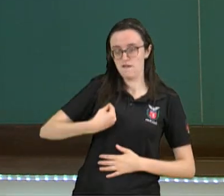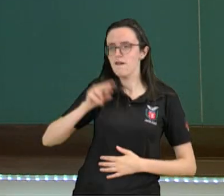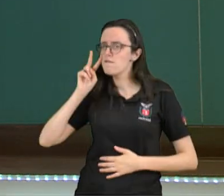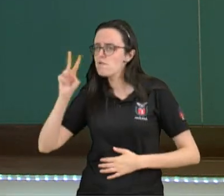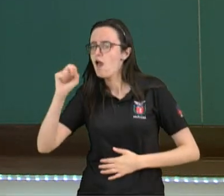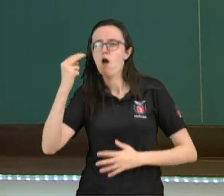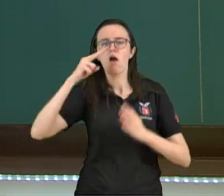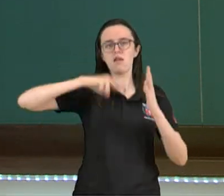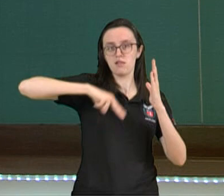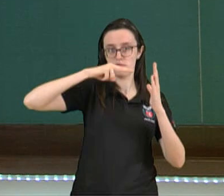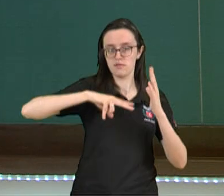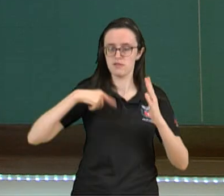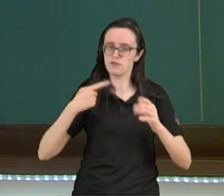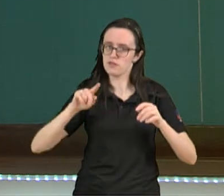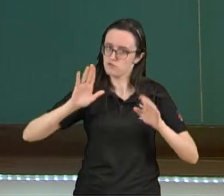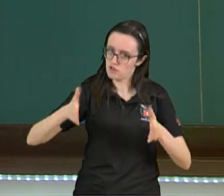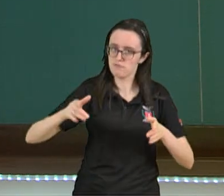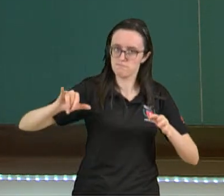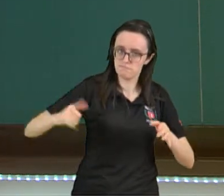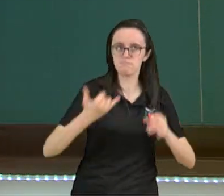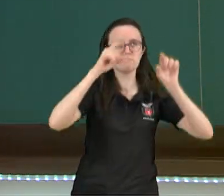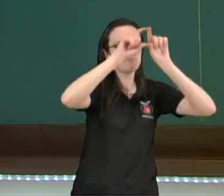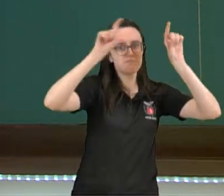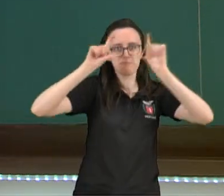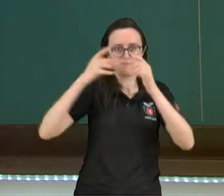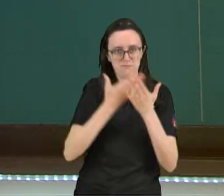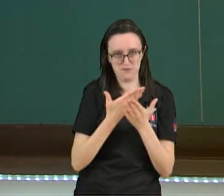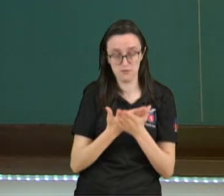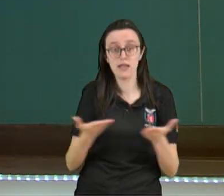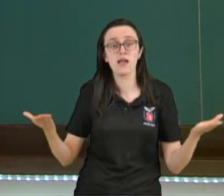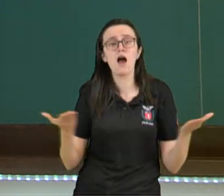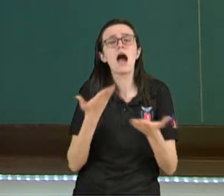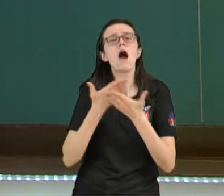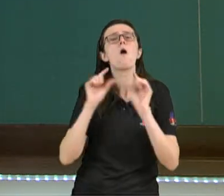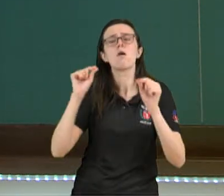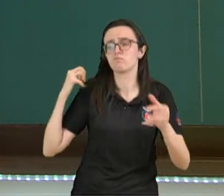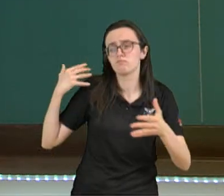manchetes jornalísticas. Então, nesta aula,